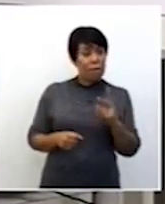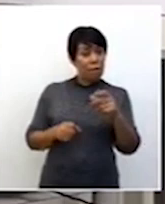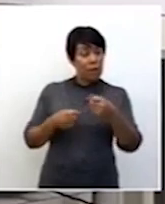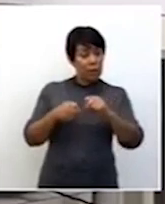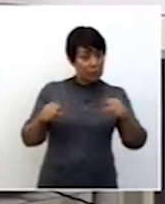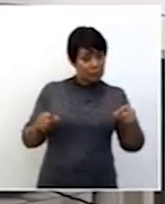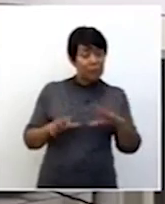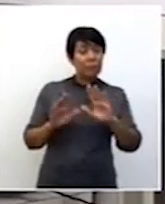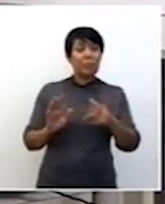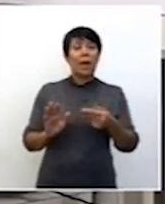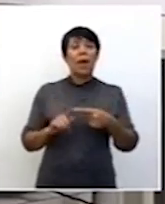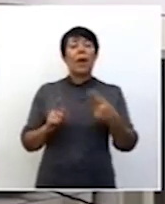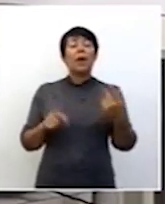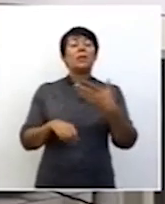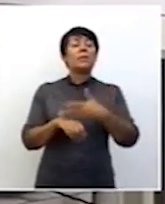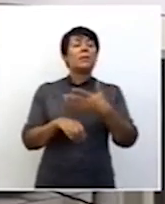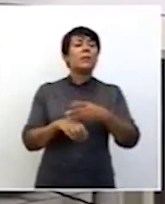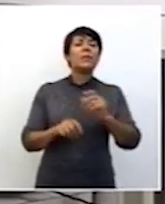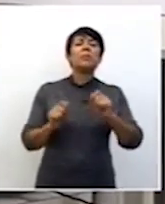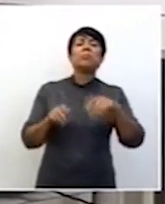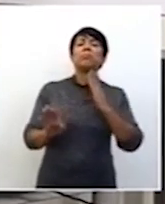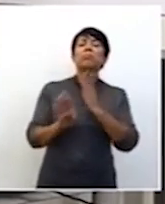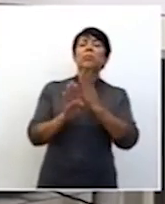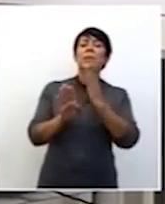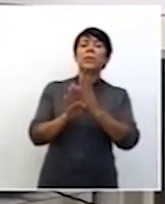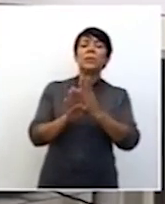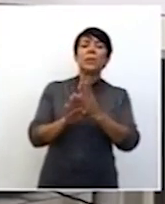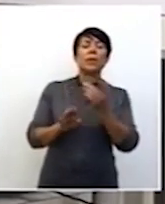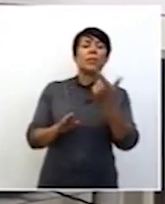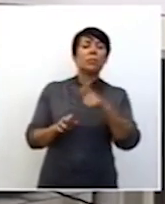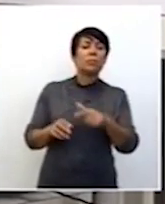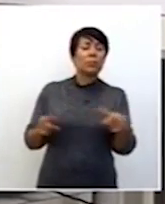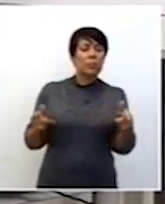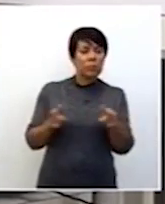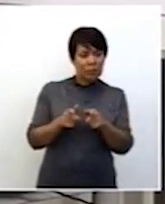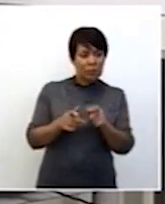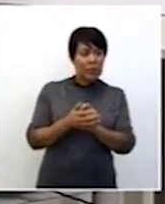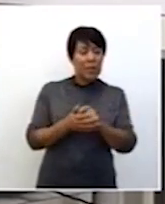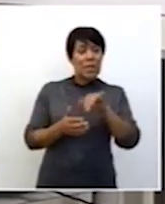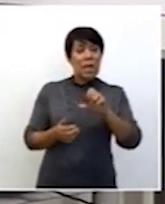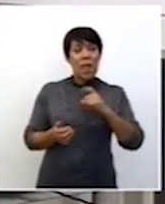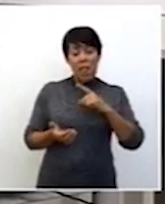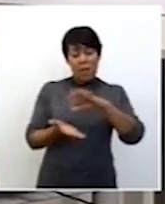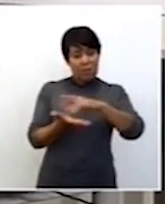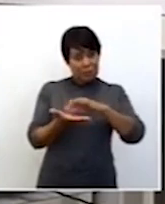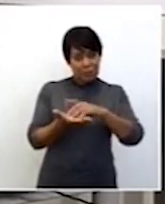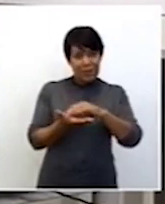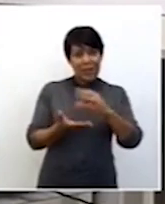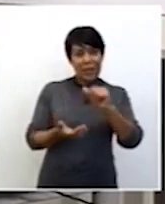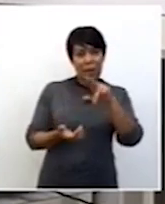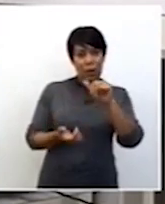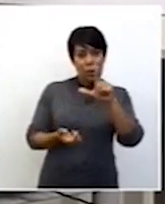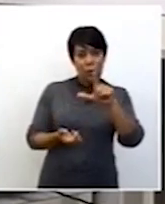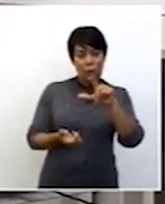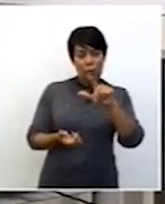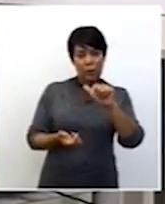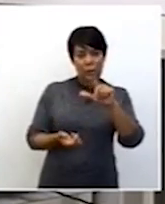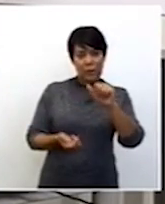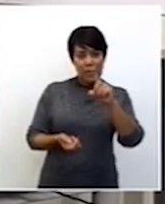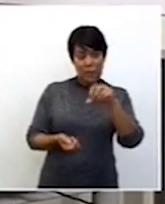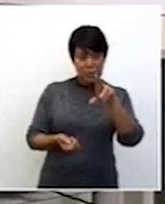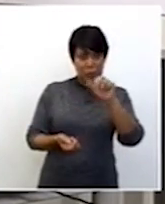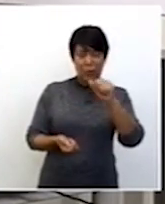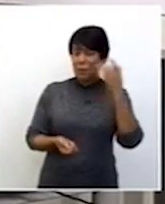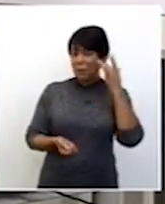mas esse exercício a gente pode identificar até uns termos menores. Se vocês tiverem calculadora, para isso é mais fácil vocês calcularem.